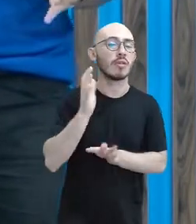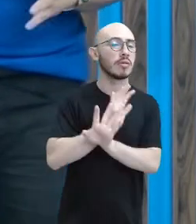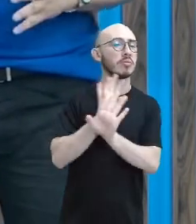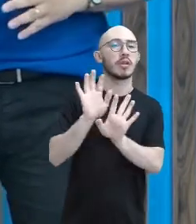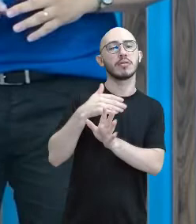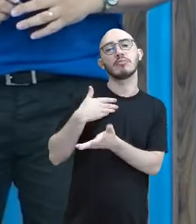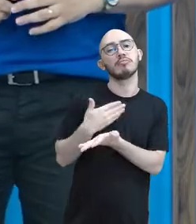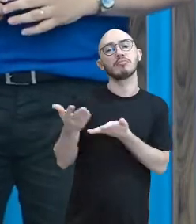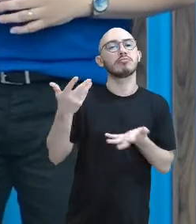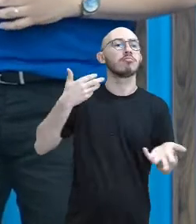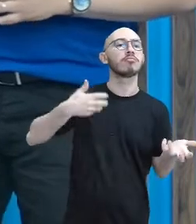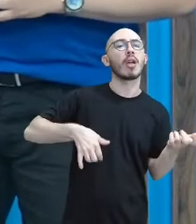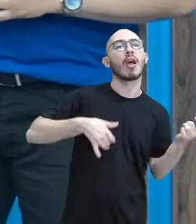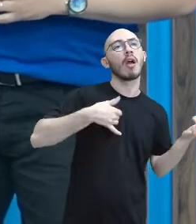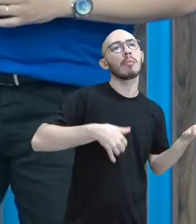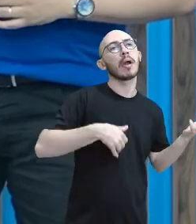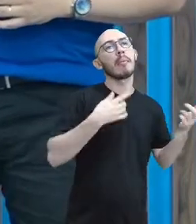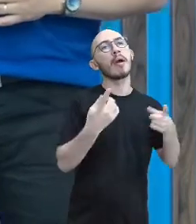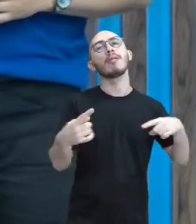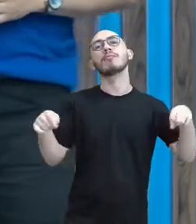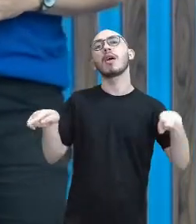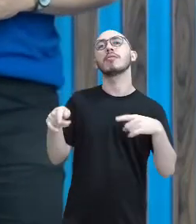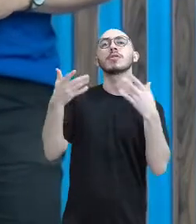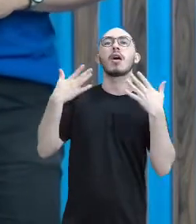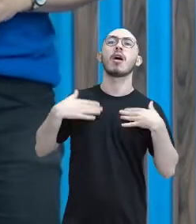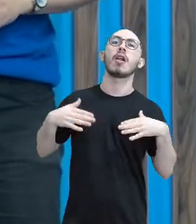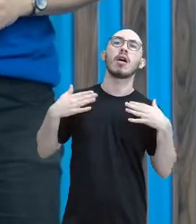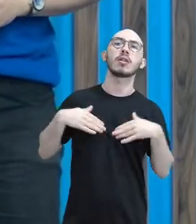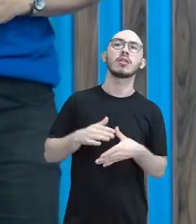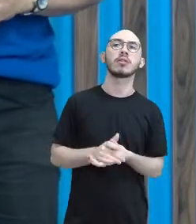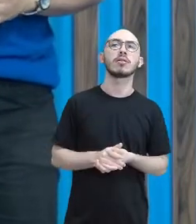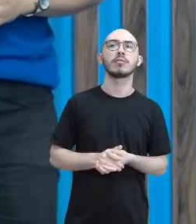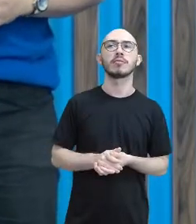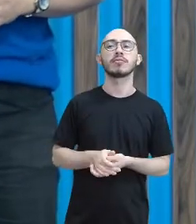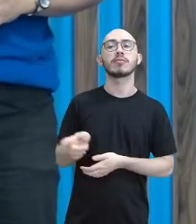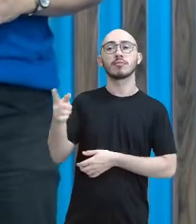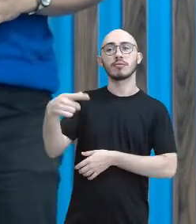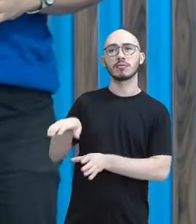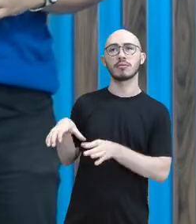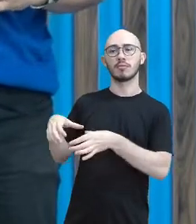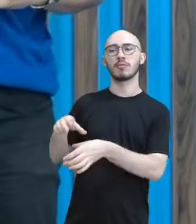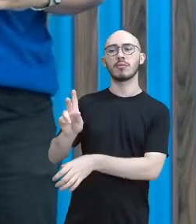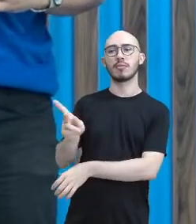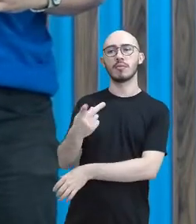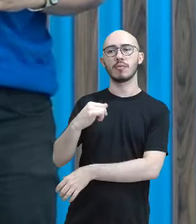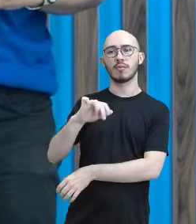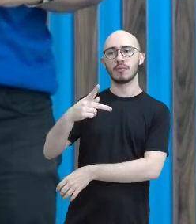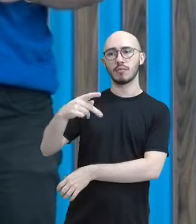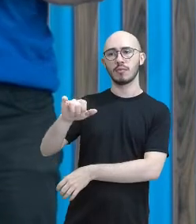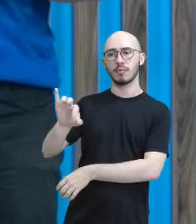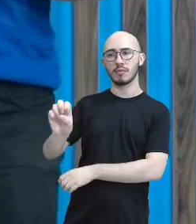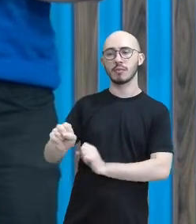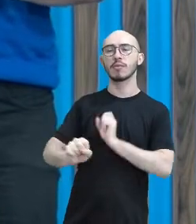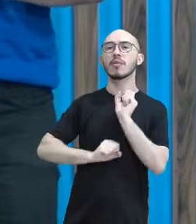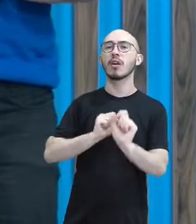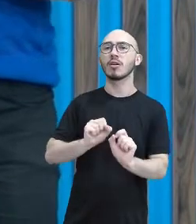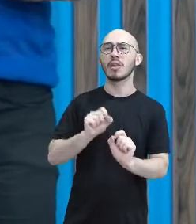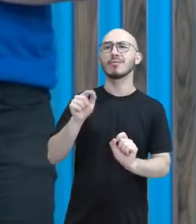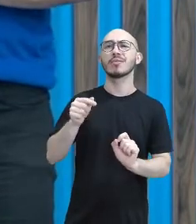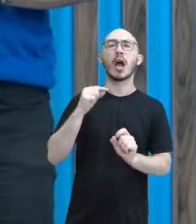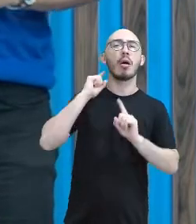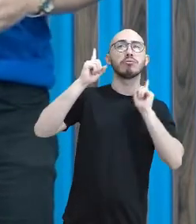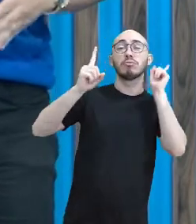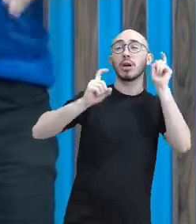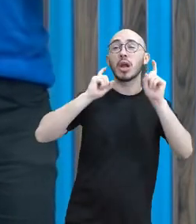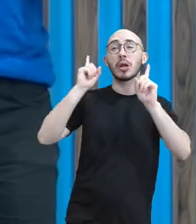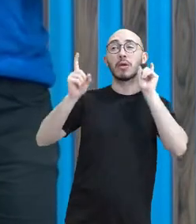começar. Segundo, os hippies são um pessoal que são, assim, eles não estão se importando muito